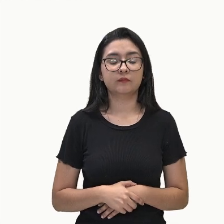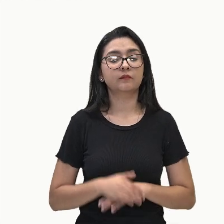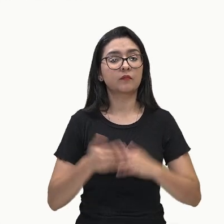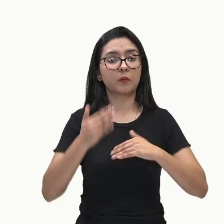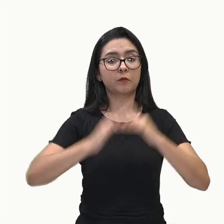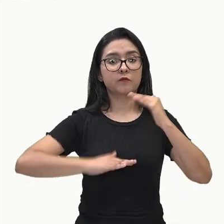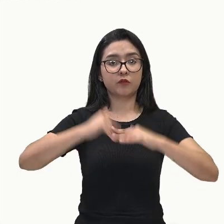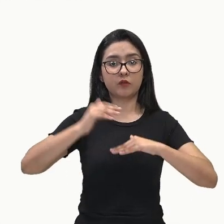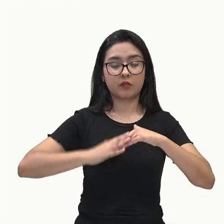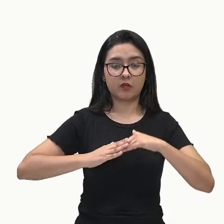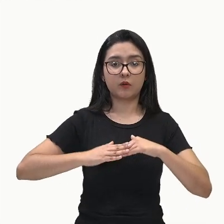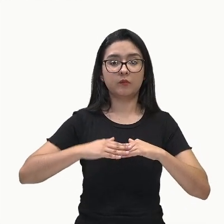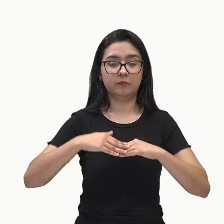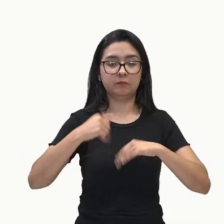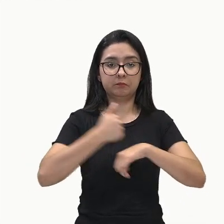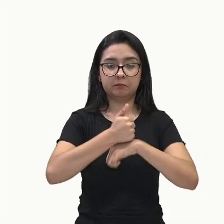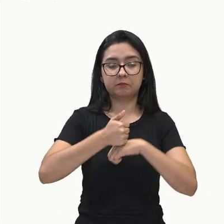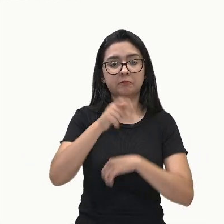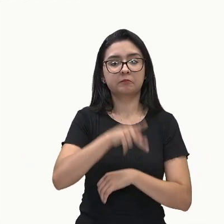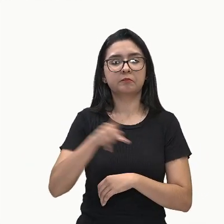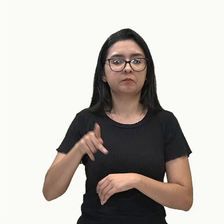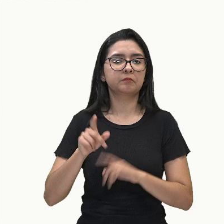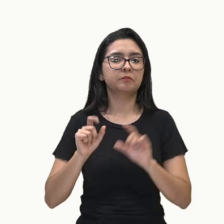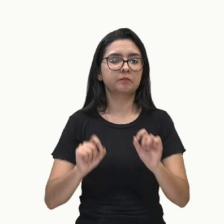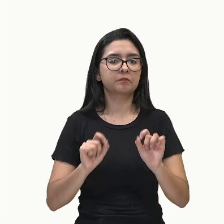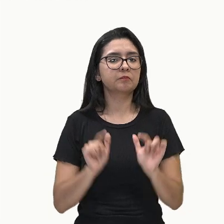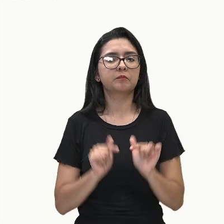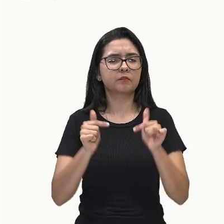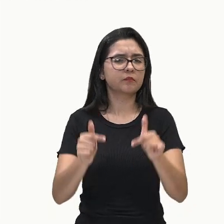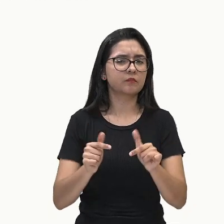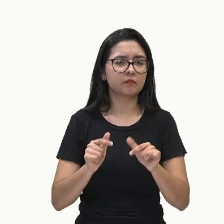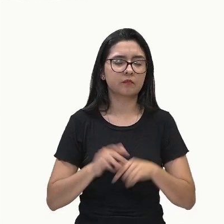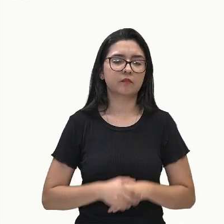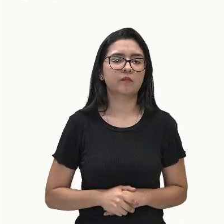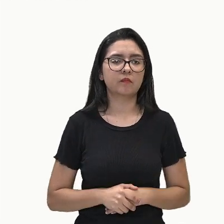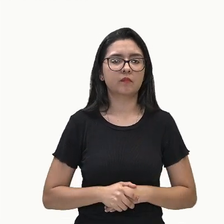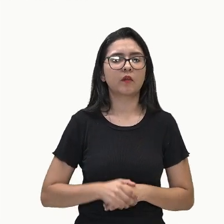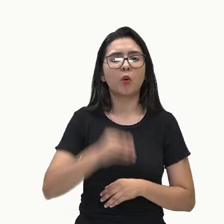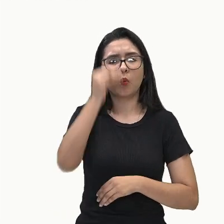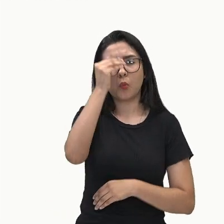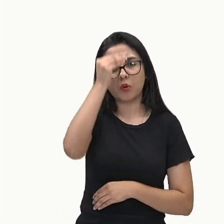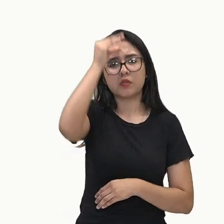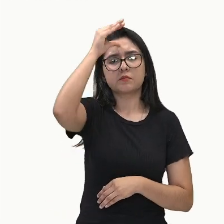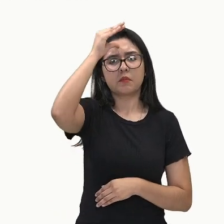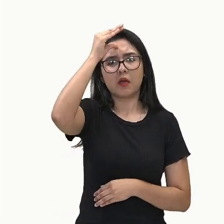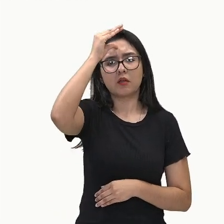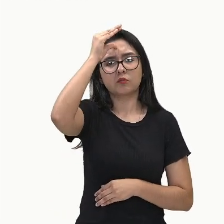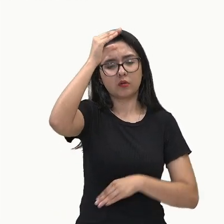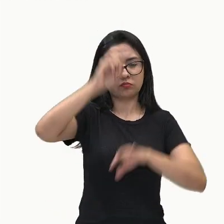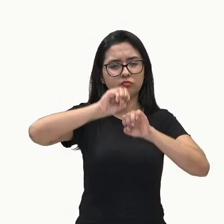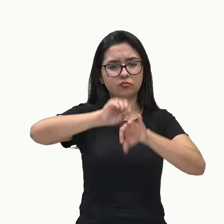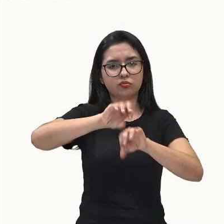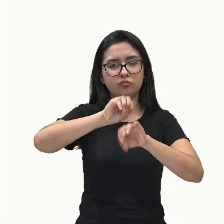Então, o professor, aquele que além de levar o conhecimento, ele também potencializa